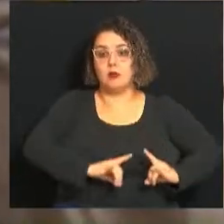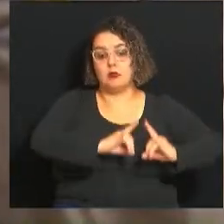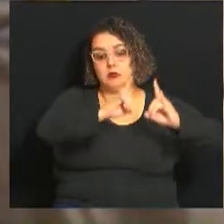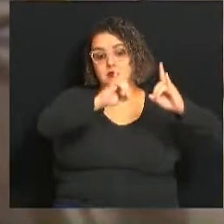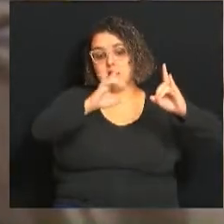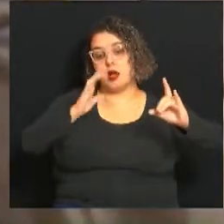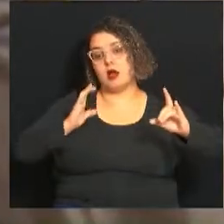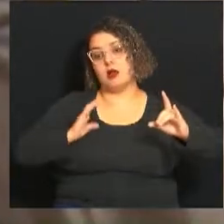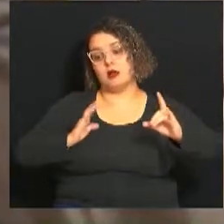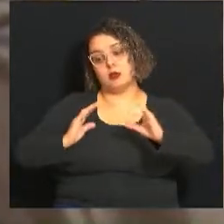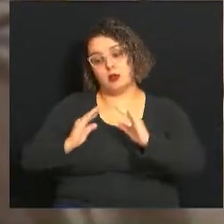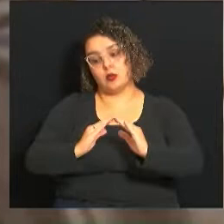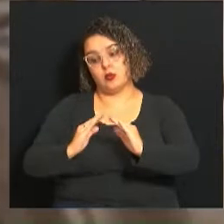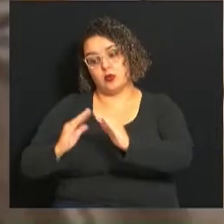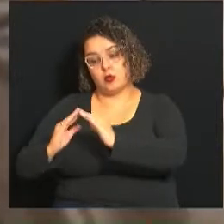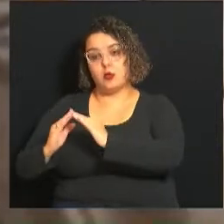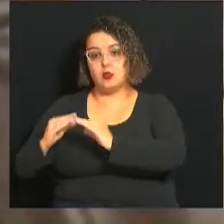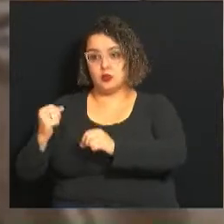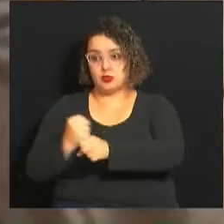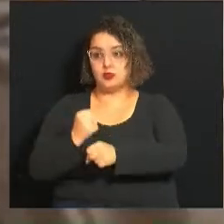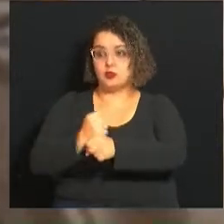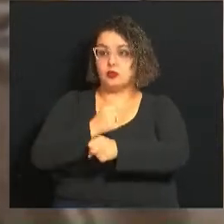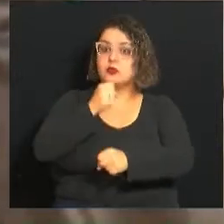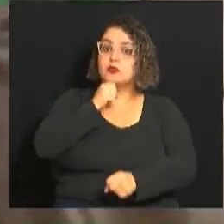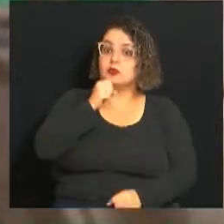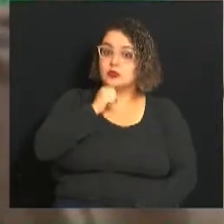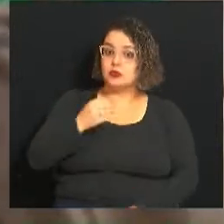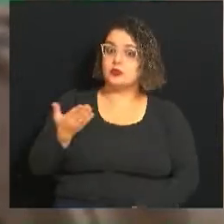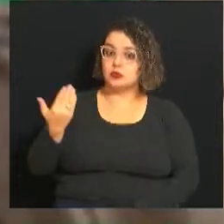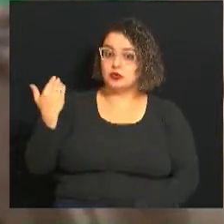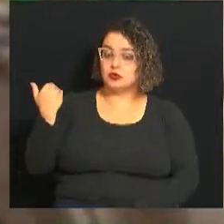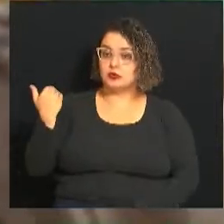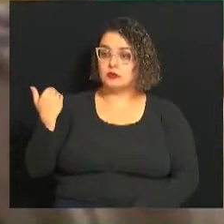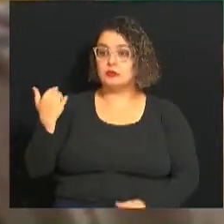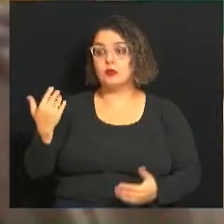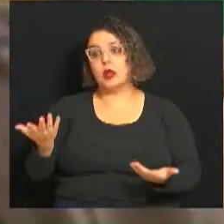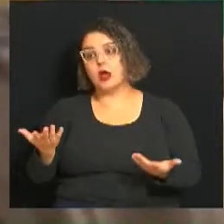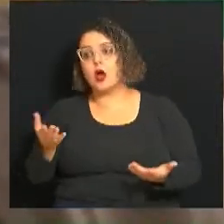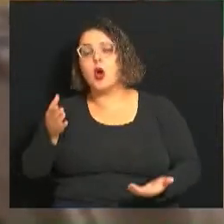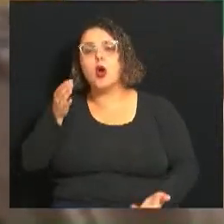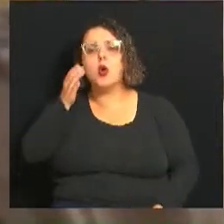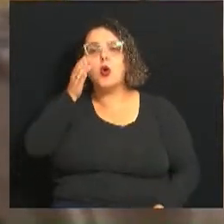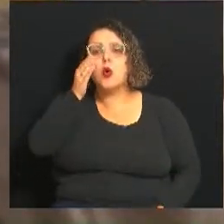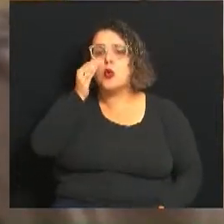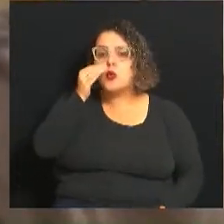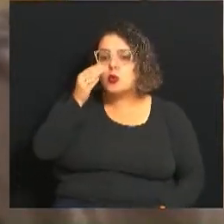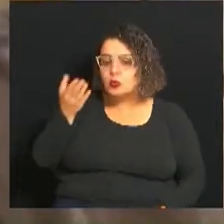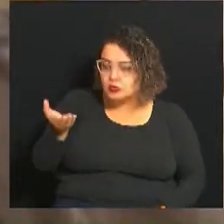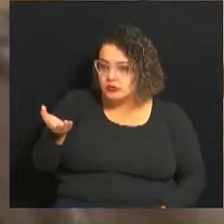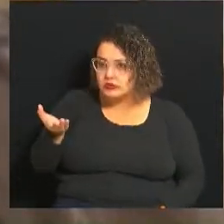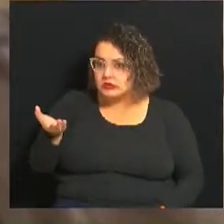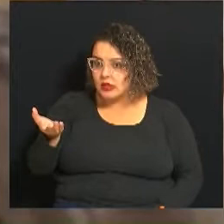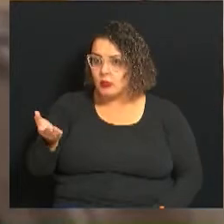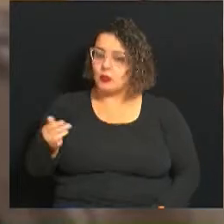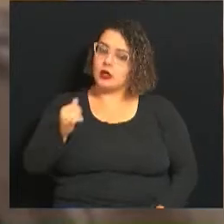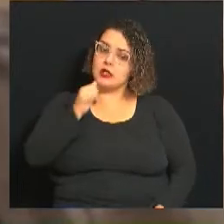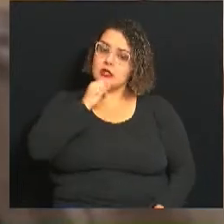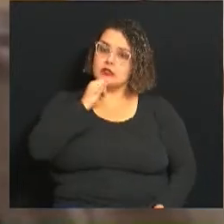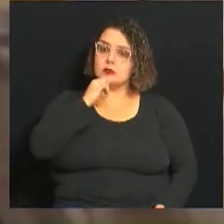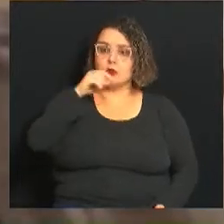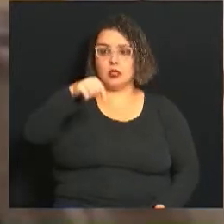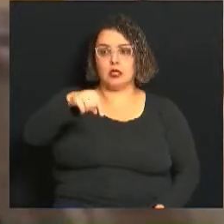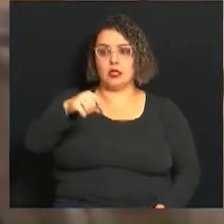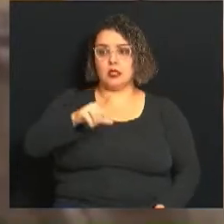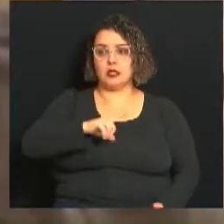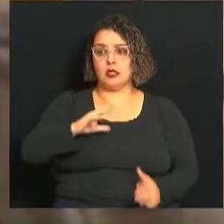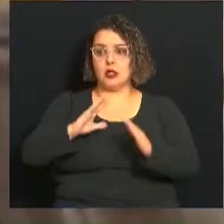com casas de construção antiga. Bom, algumas curiosidades, não é? Por exemplo, aqui tem a